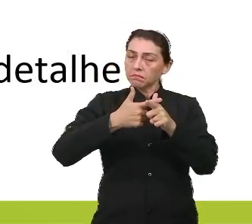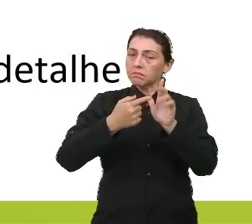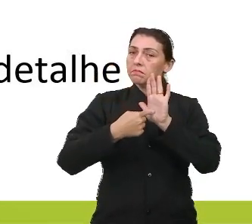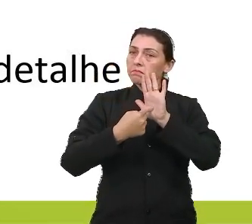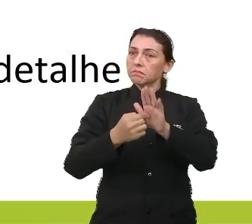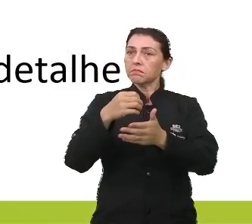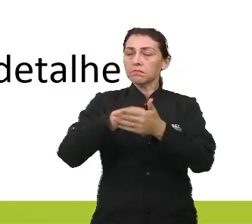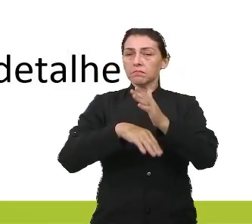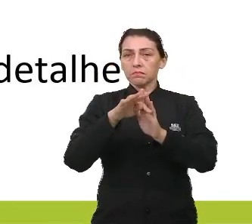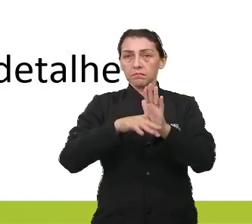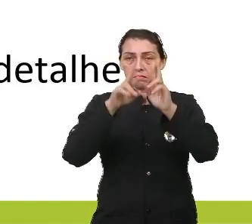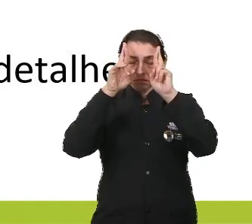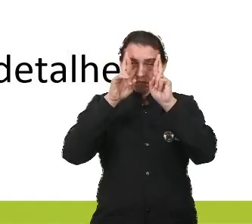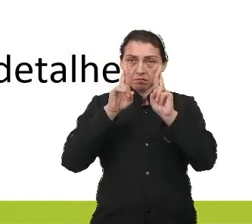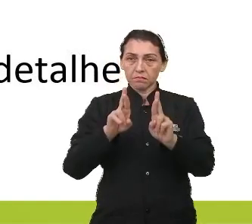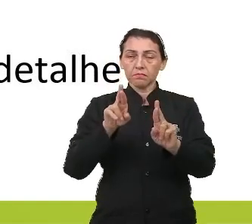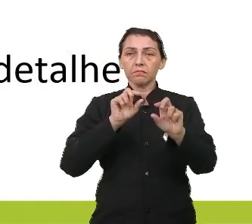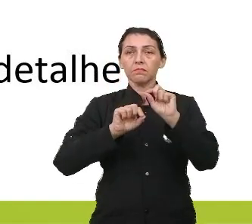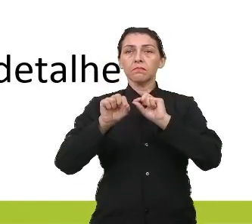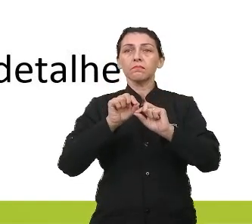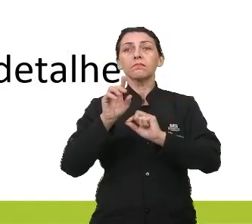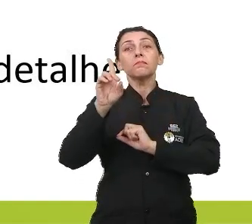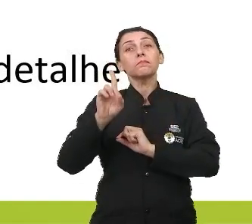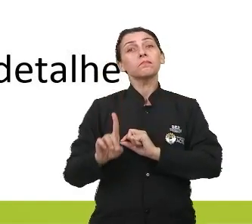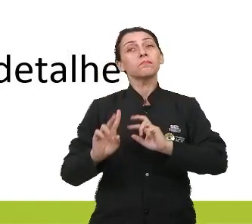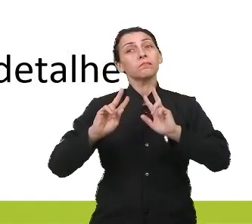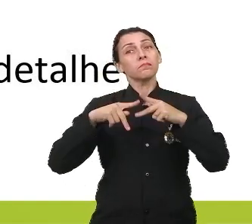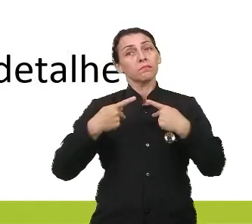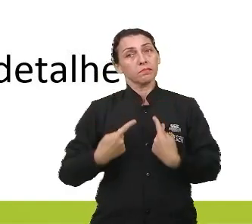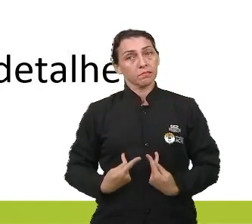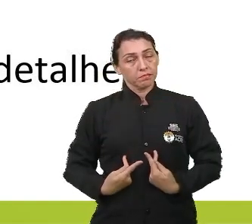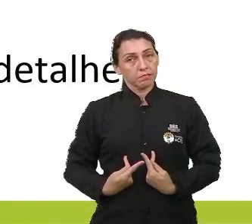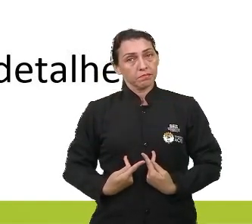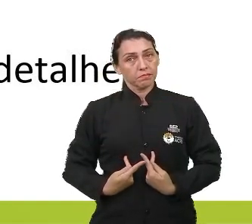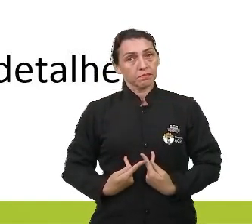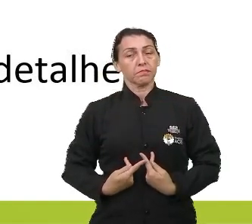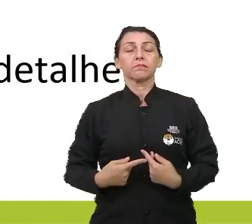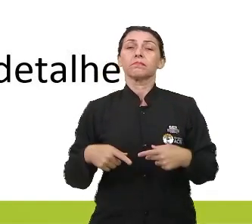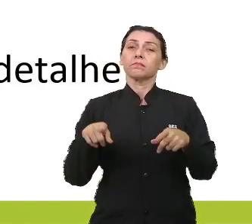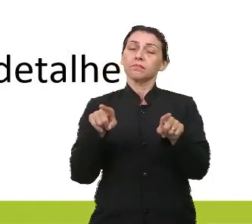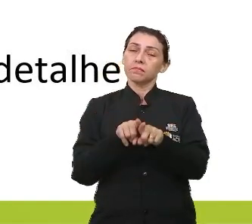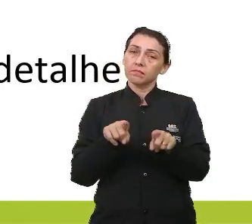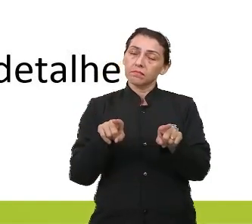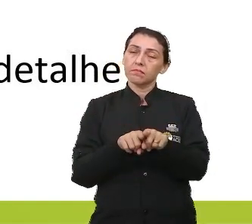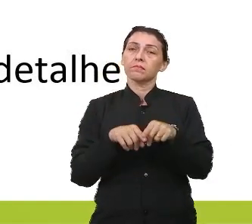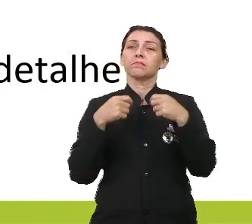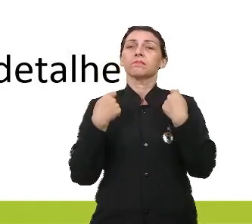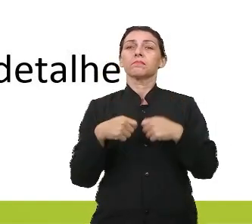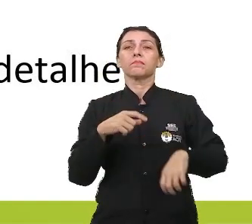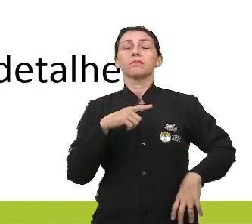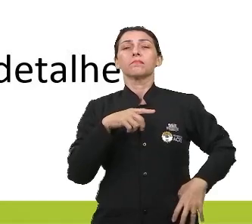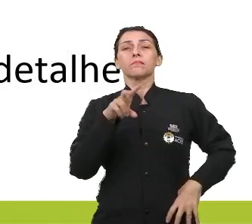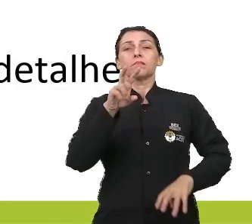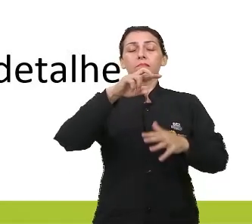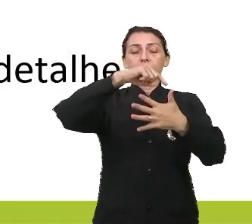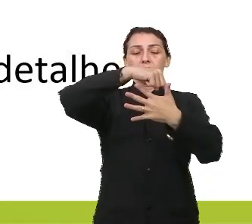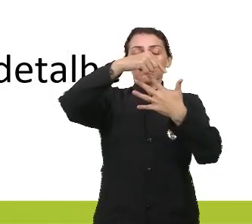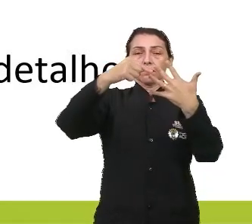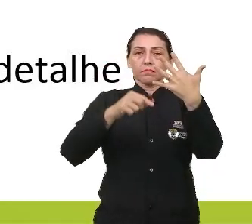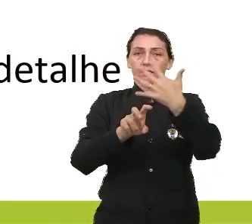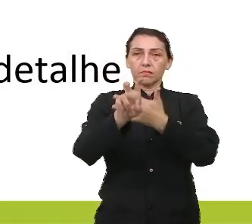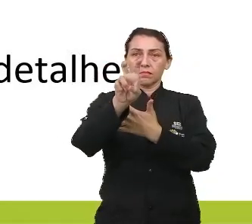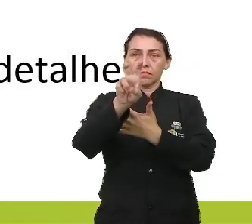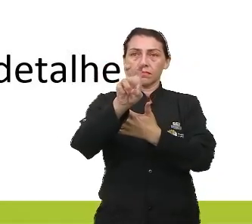abordado, respeitando os direitos humanos. Além disso, deve possuir 5